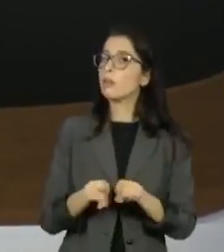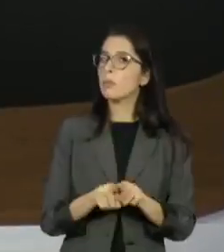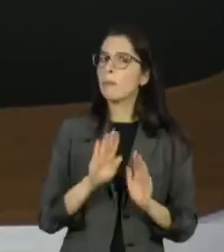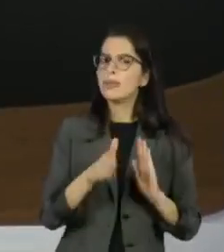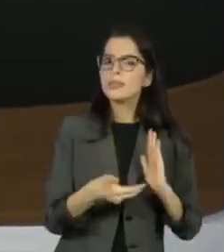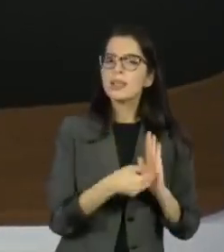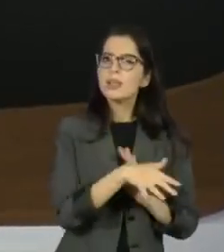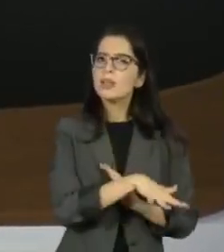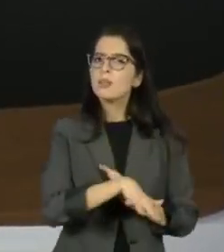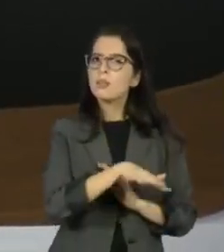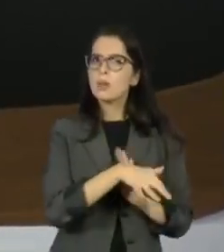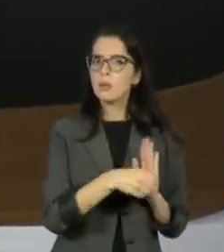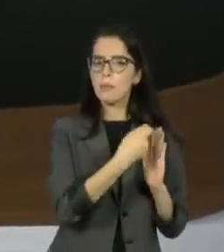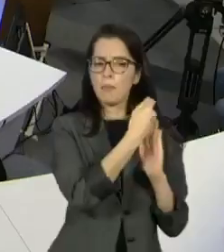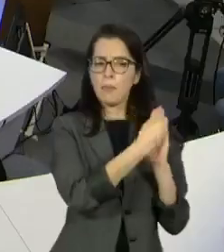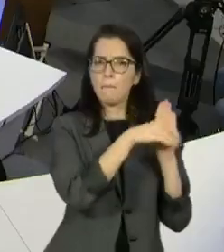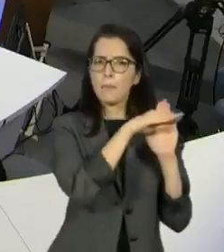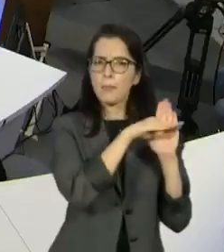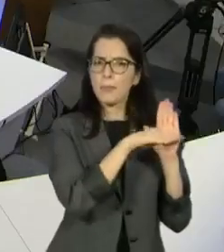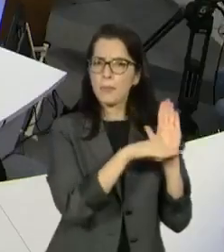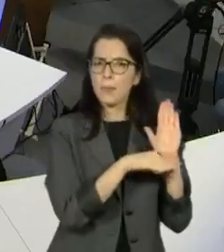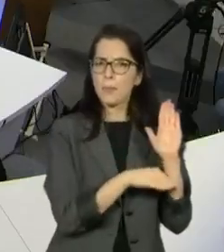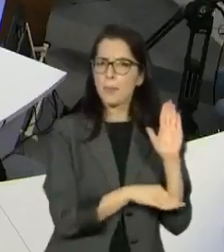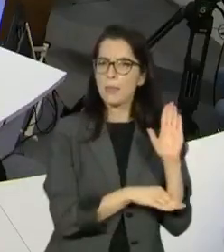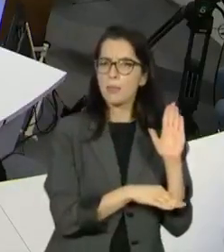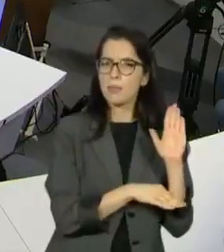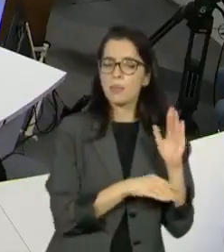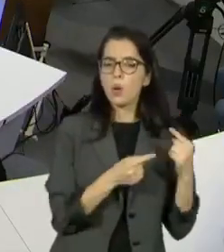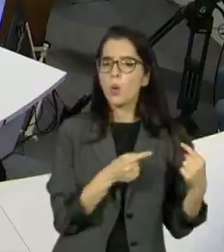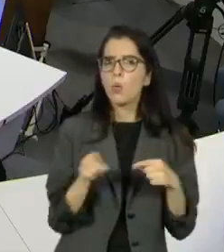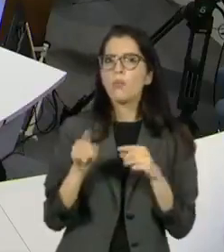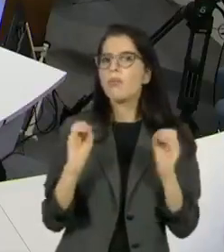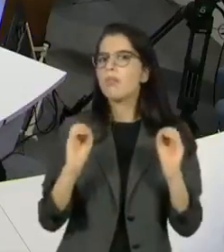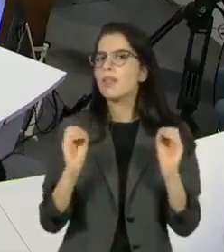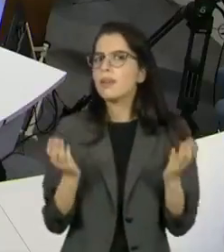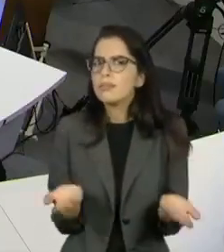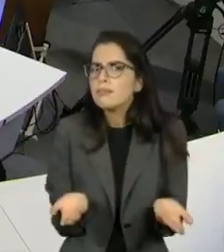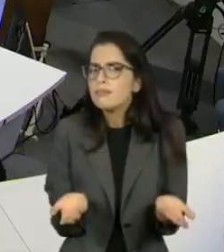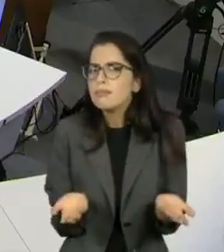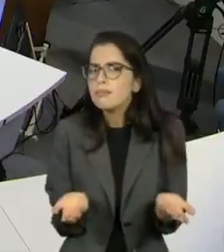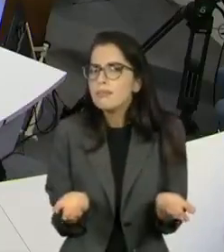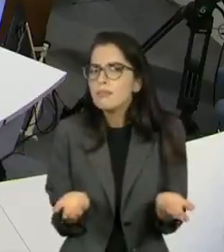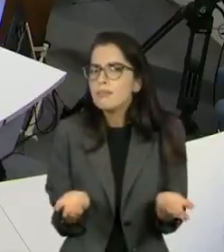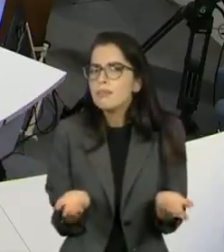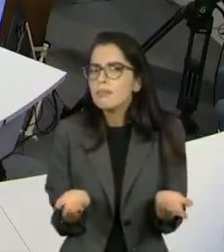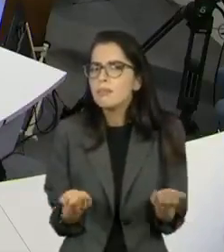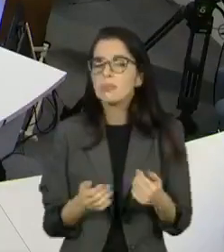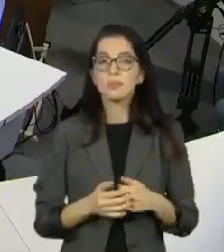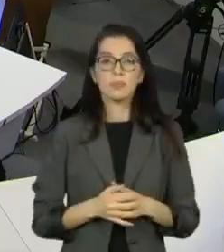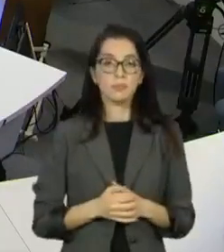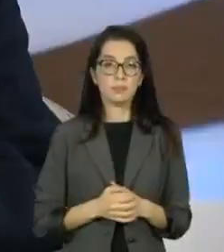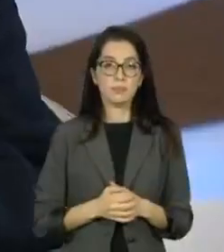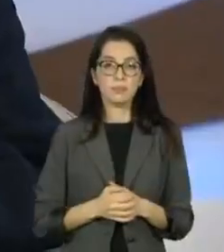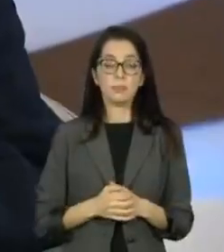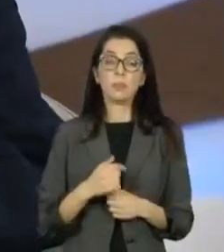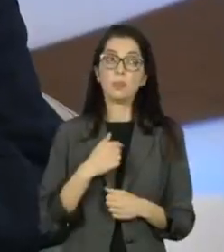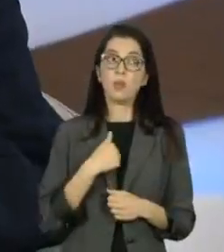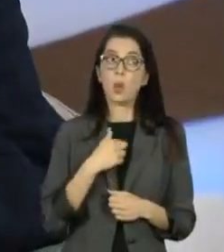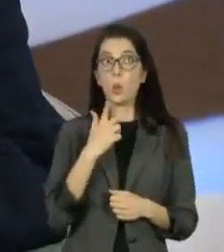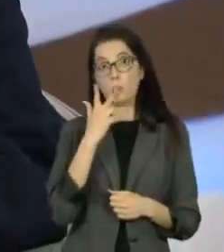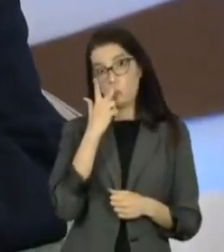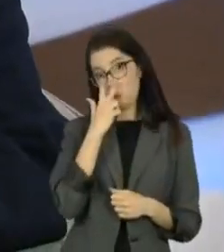de concreto, né, que foi feito em relação a esses... Eu acho que o posicionamento, quando eu me elegi presidente